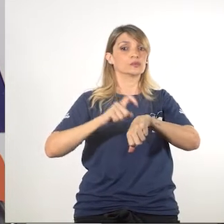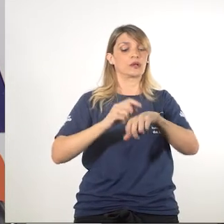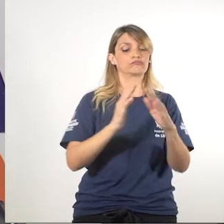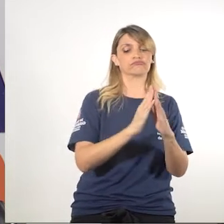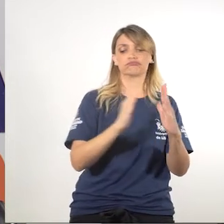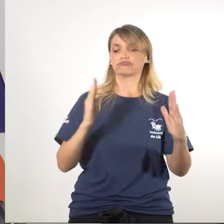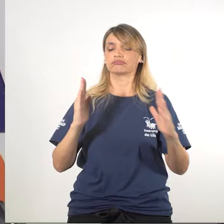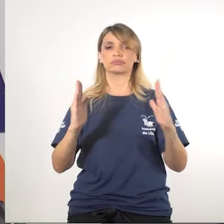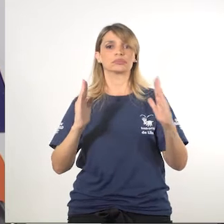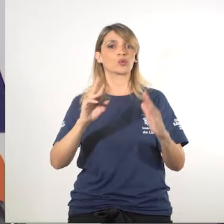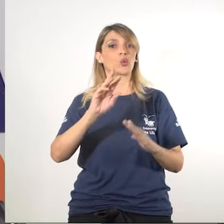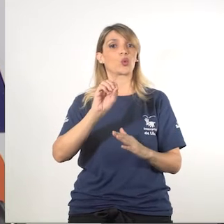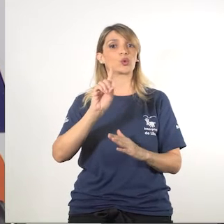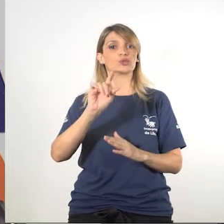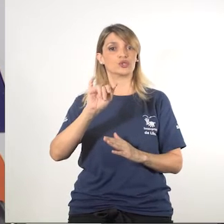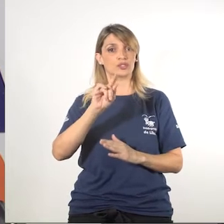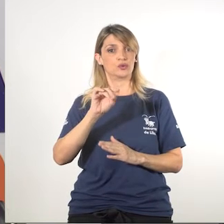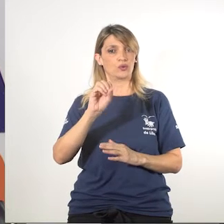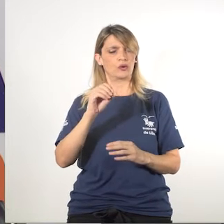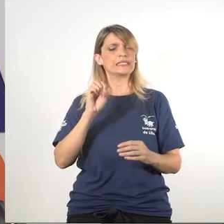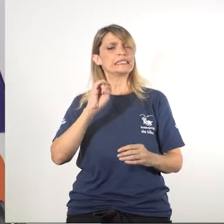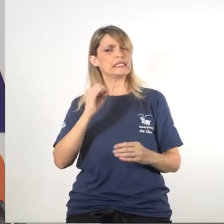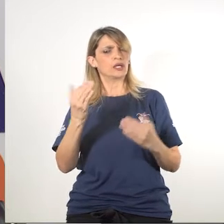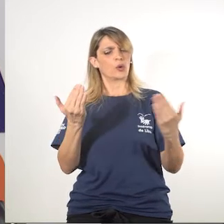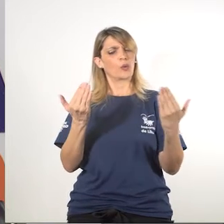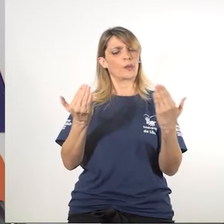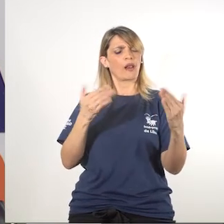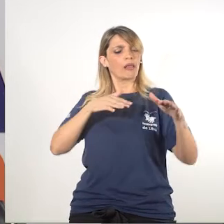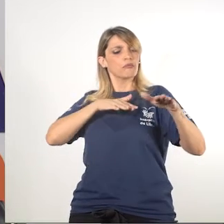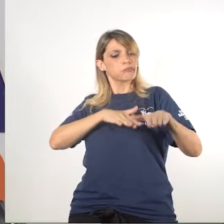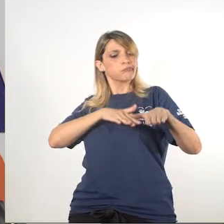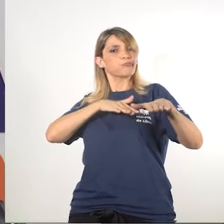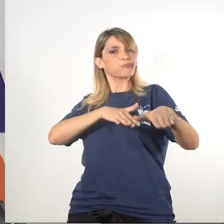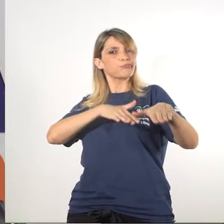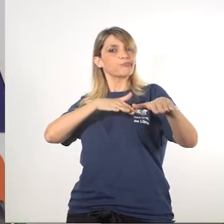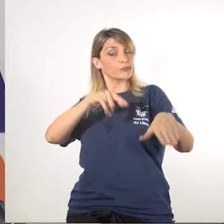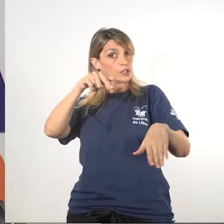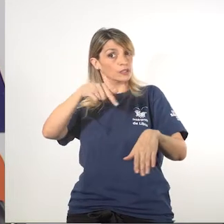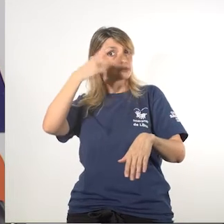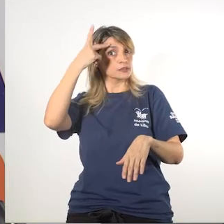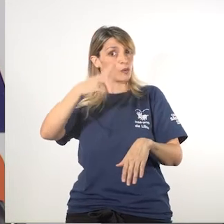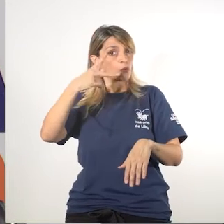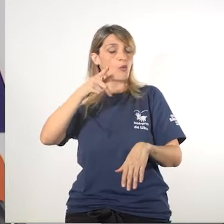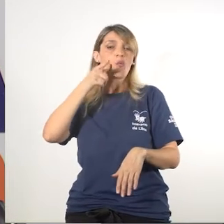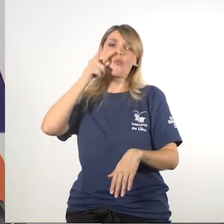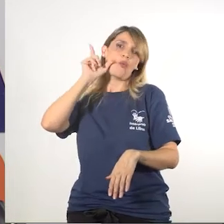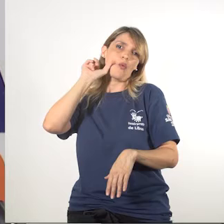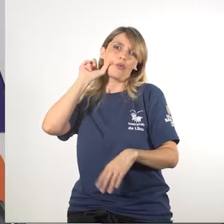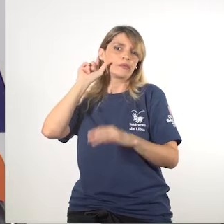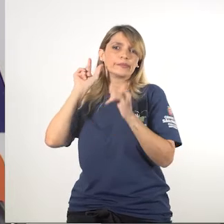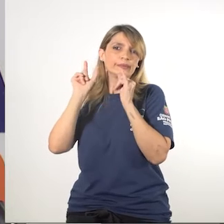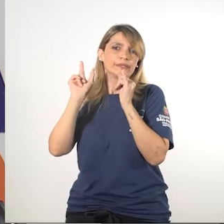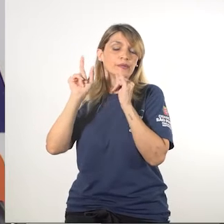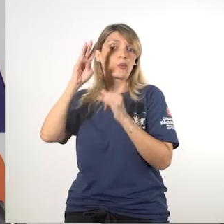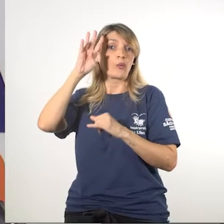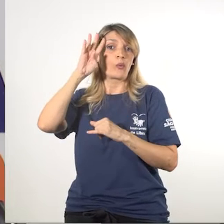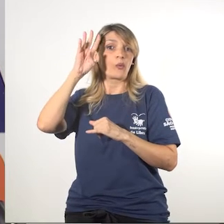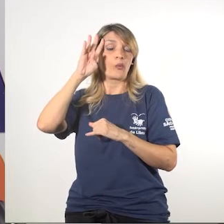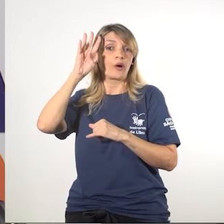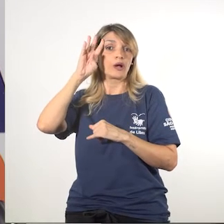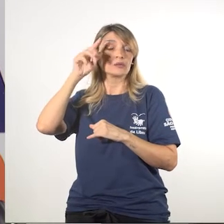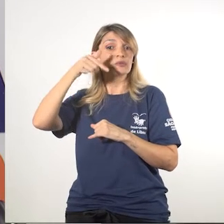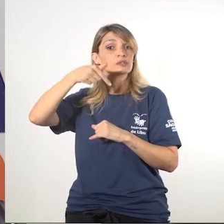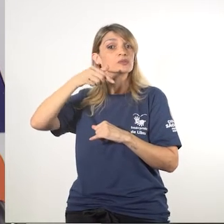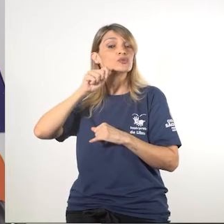gente compara o resultado do trânsito na cidade de São Paulo, no dia de ontem, quarta-feira, 7 de